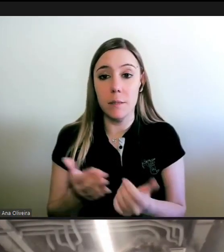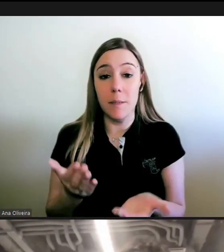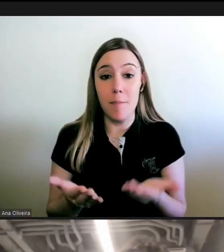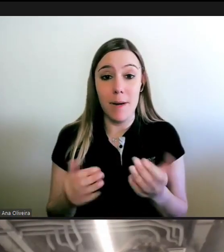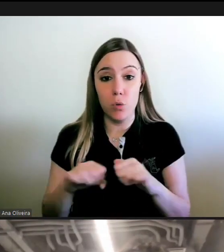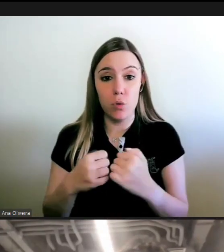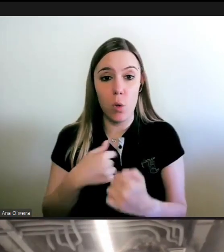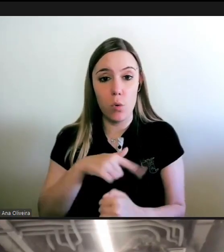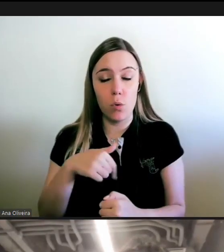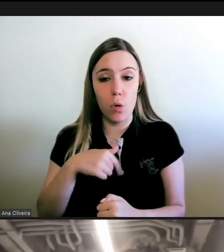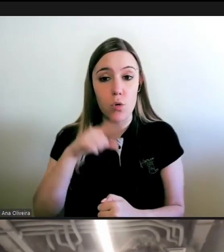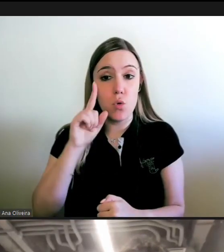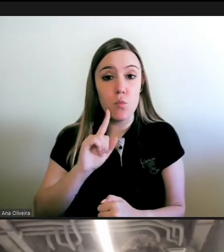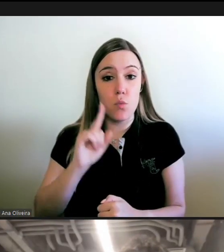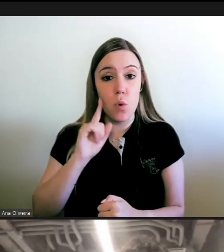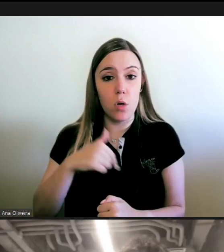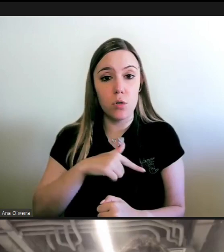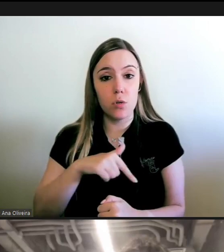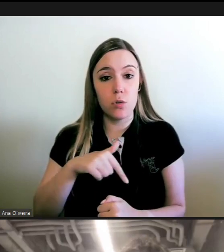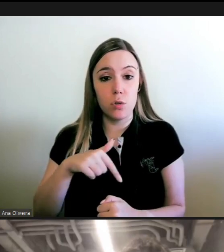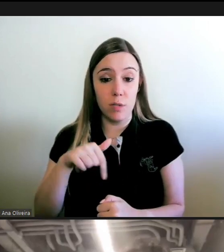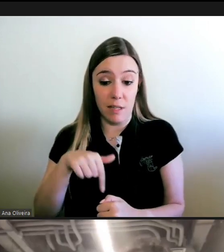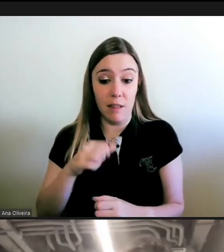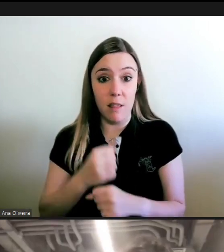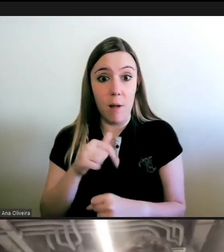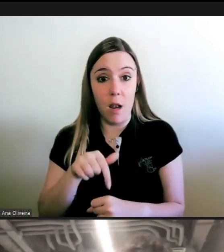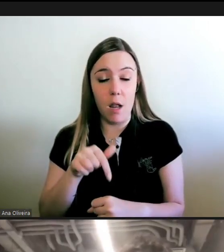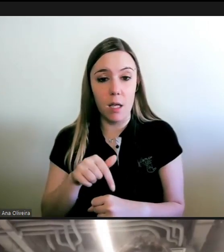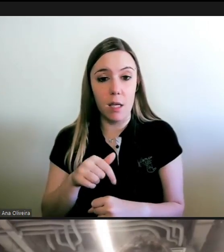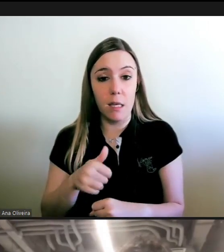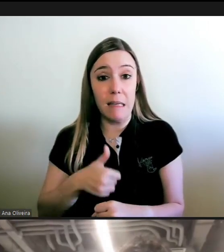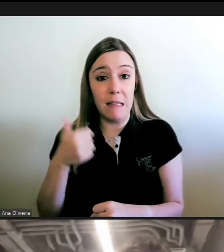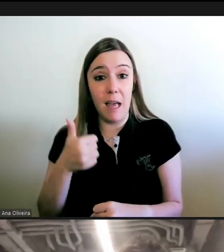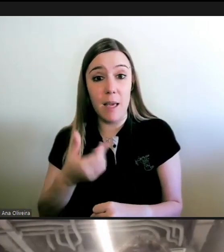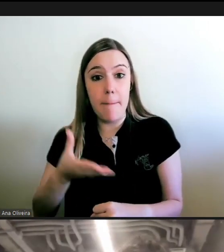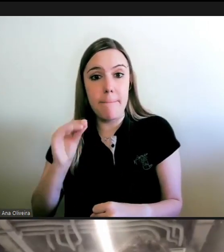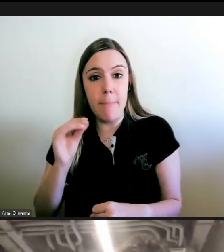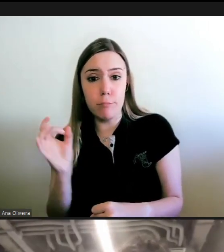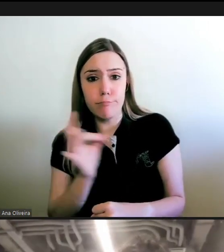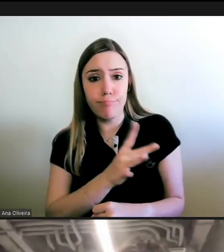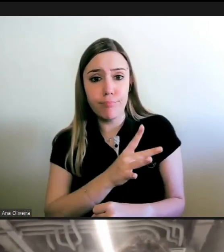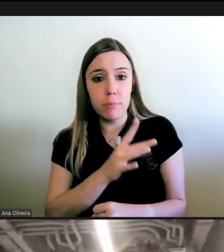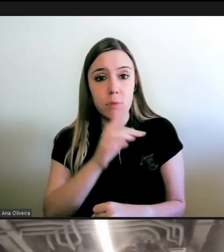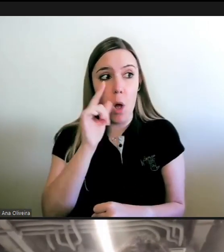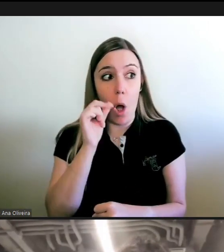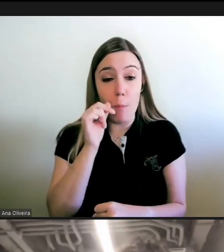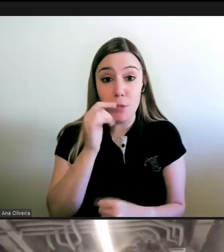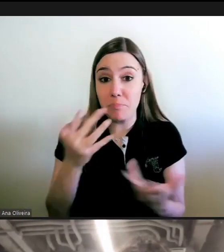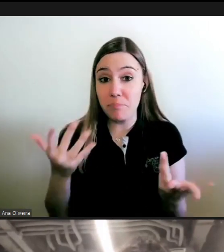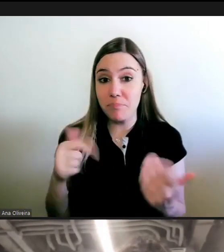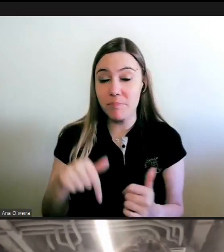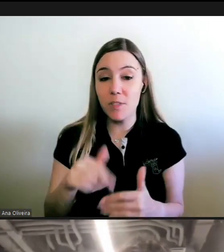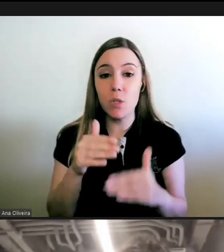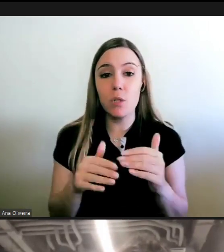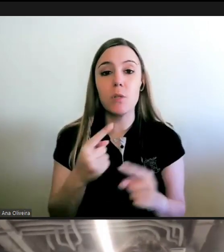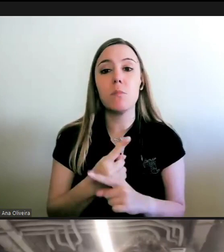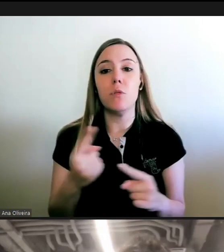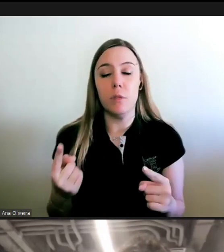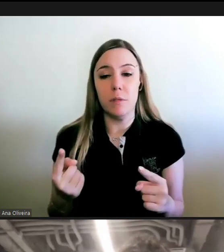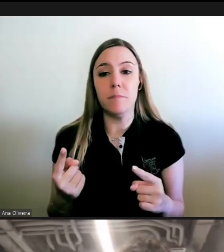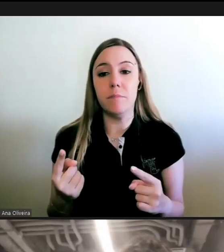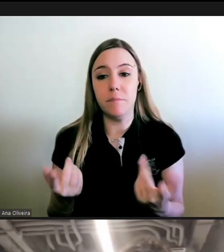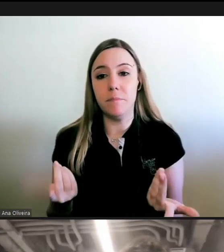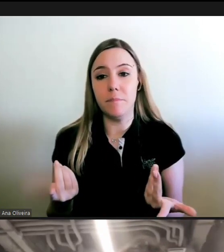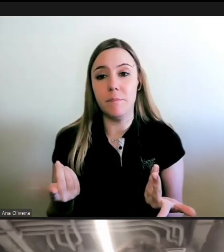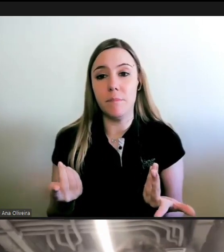as nossas mulheres ganhavam mais do que os nossos homens. E isto acontecia por uma razão muito simples, que nada tem a ver